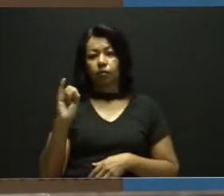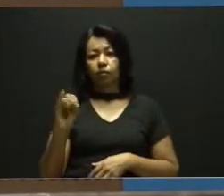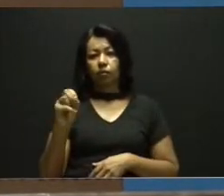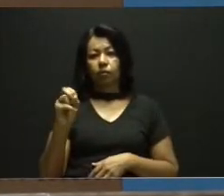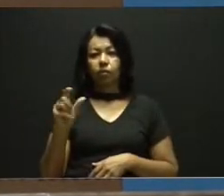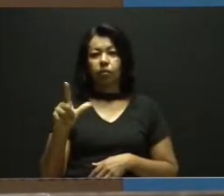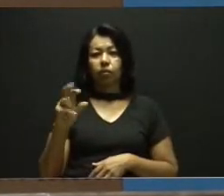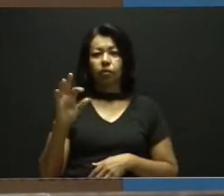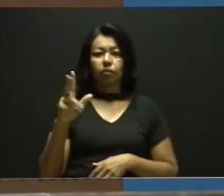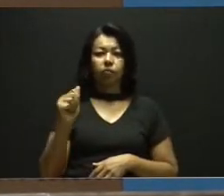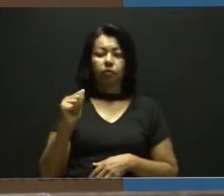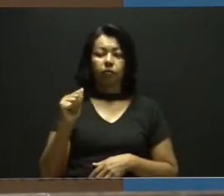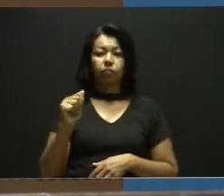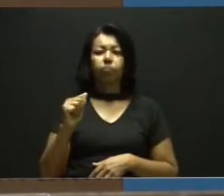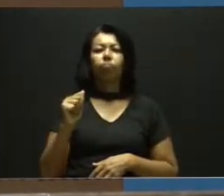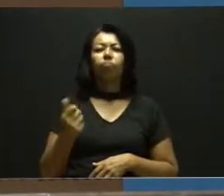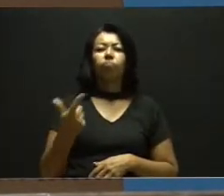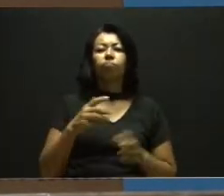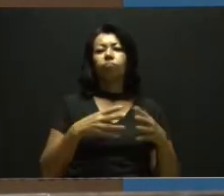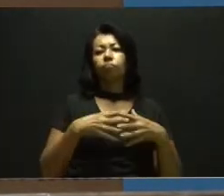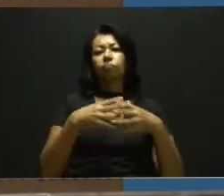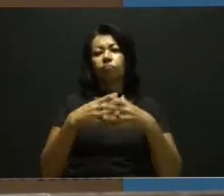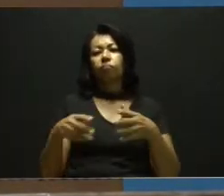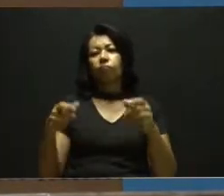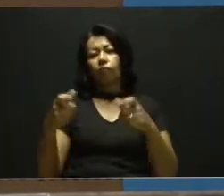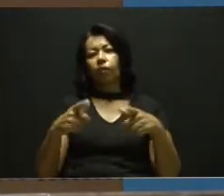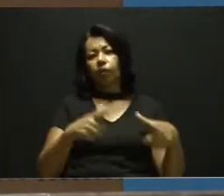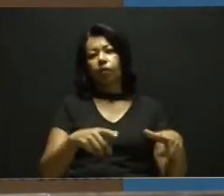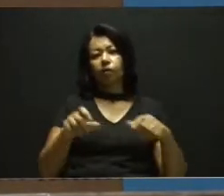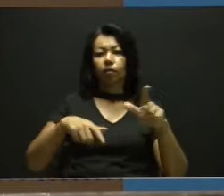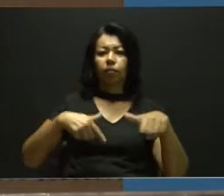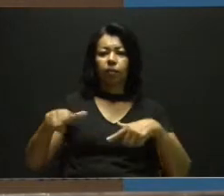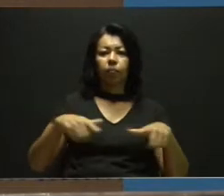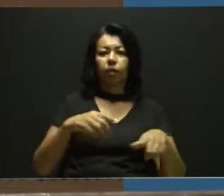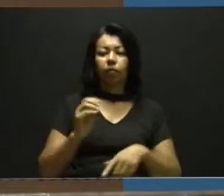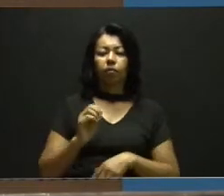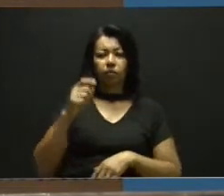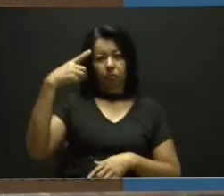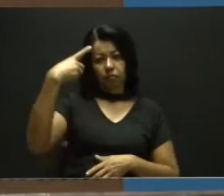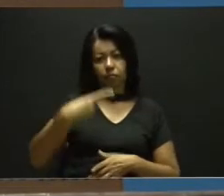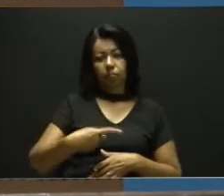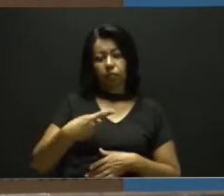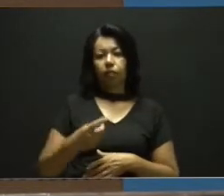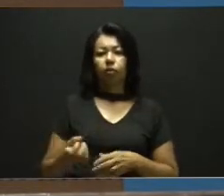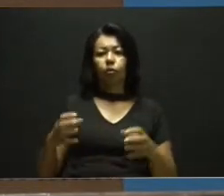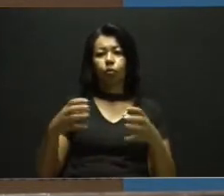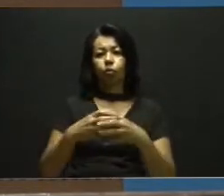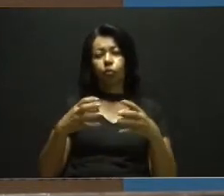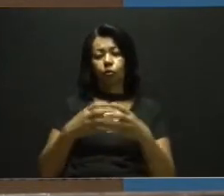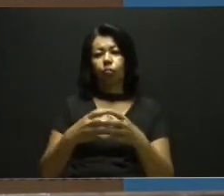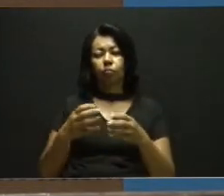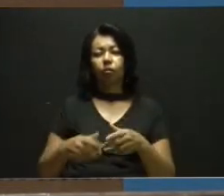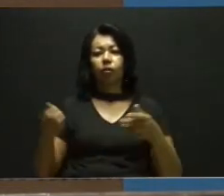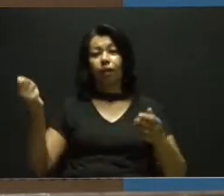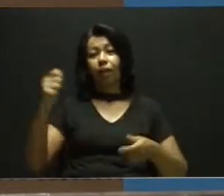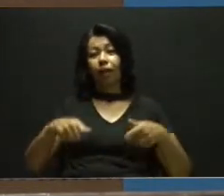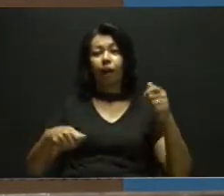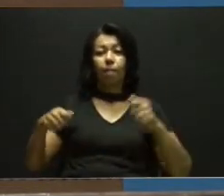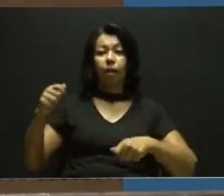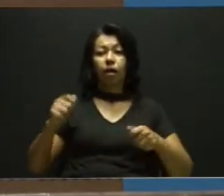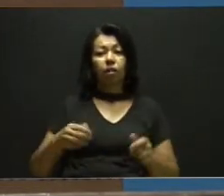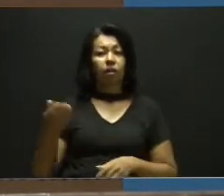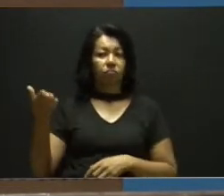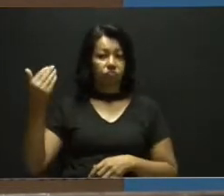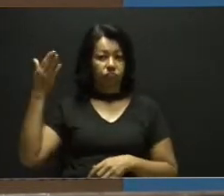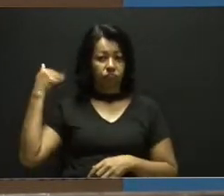se confunde com o próprio local onde trabalha já que comanda a linha de frente e coreográfica da própria banda há vários anos